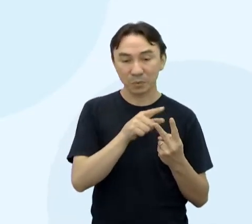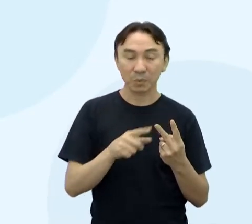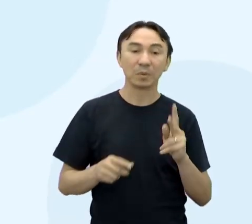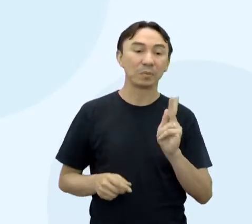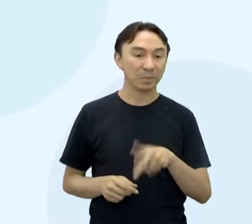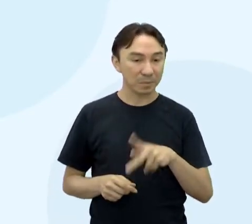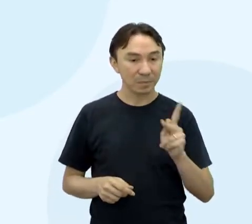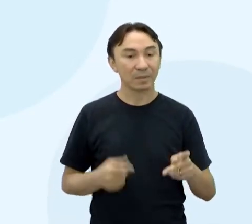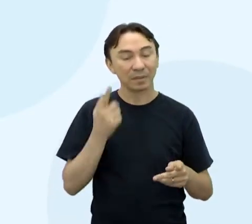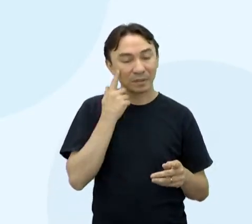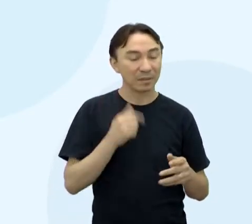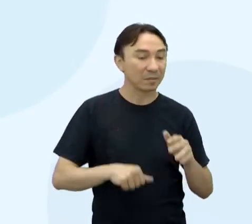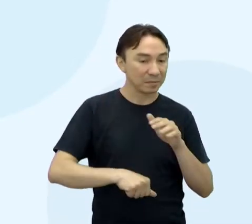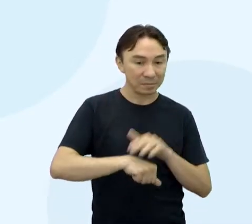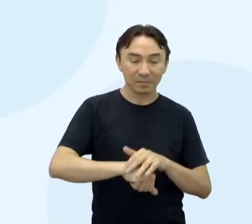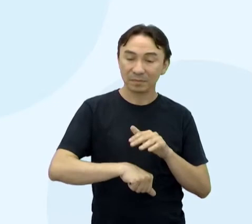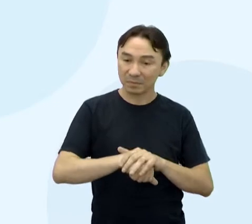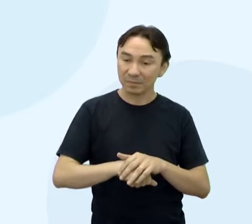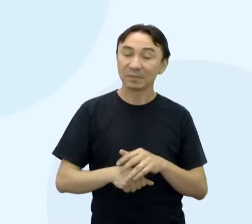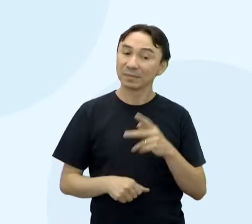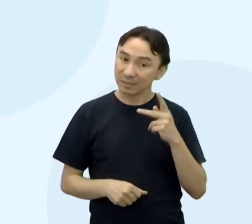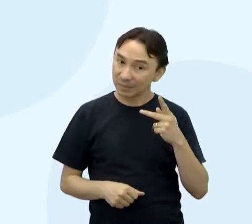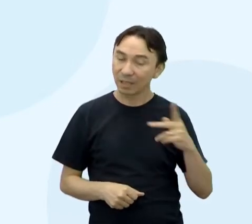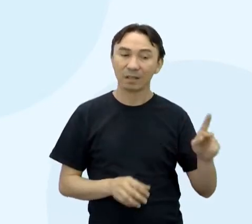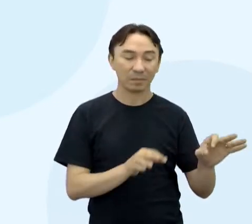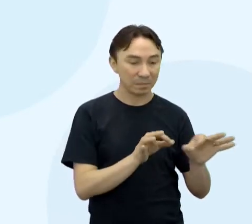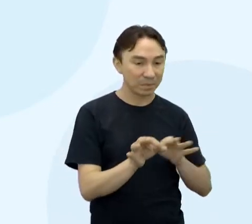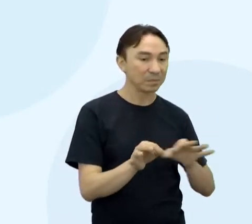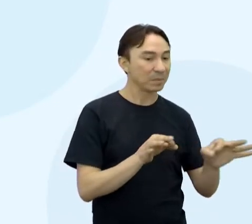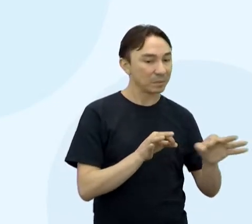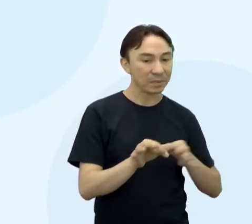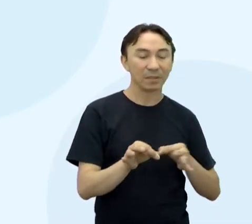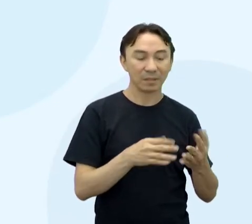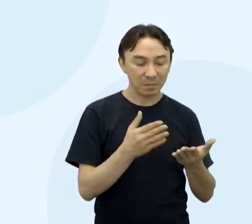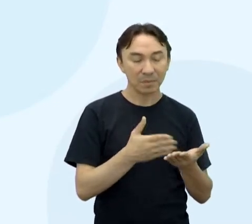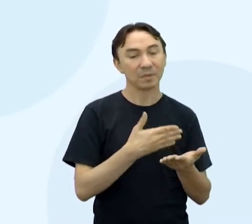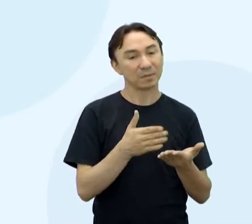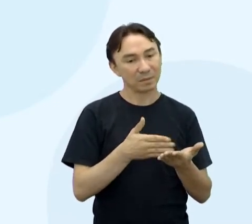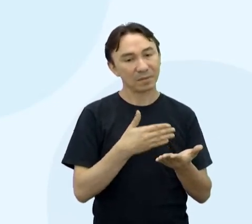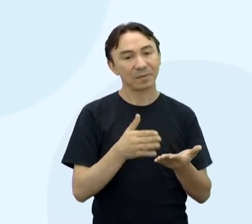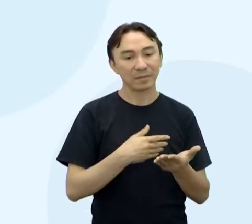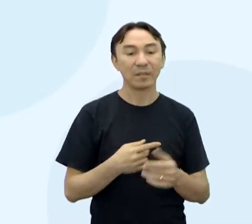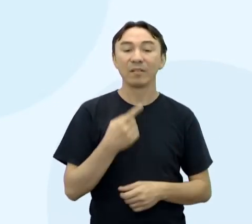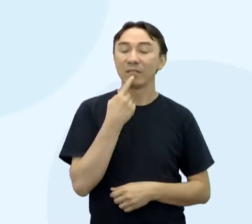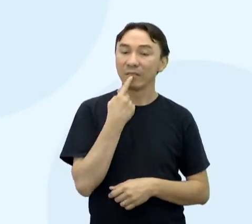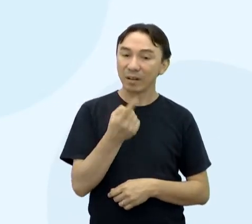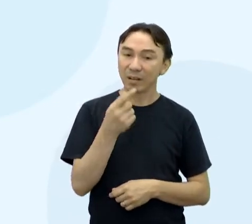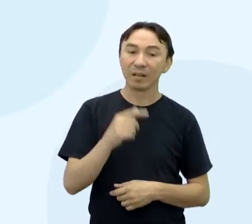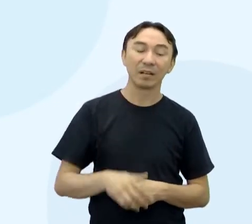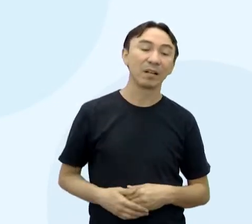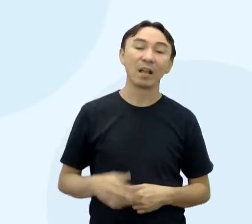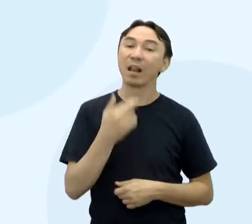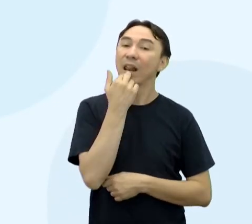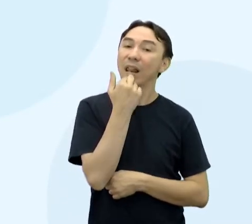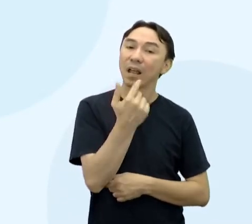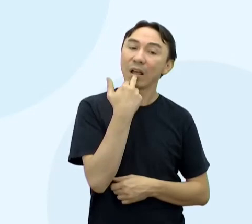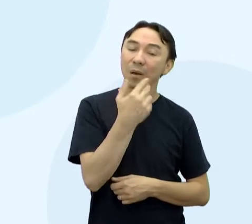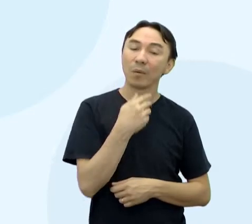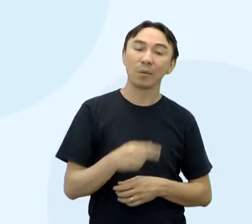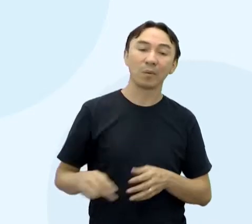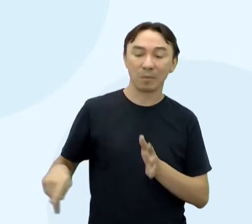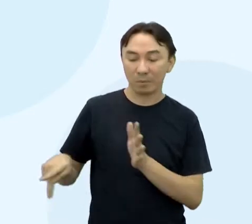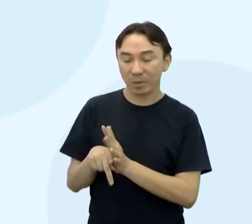aí os créditos. Essa apostila é muito boa, muito. Elas falam aí, então, sobre a língua, né, como identidade de um povo, relacionando